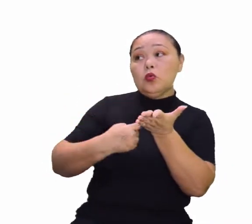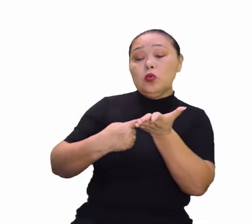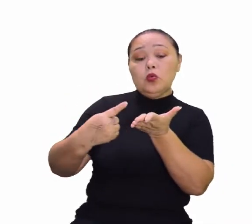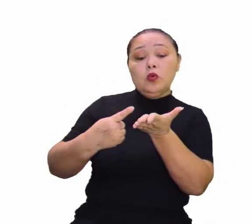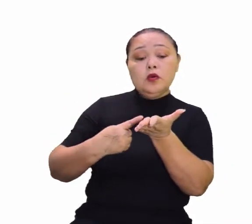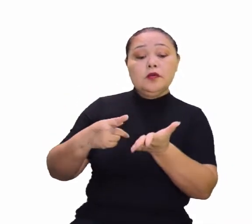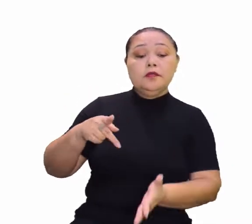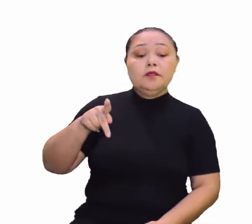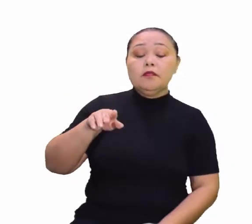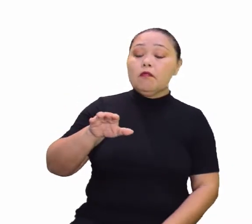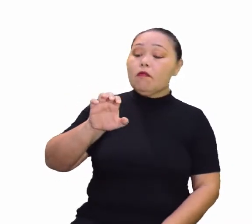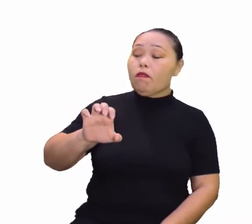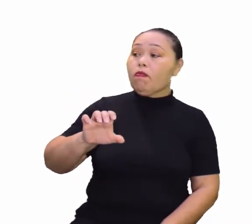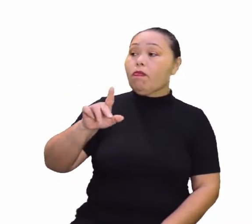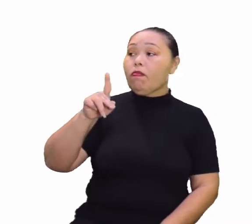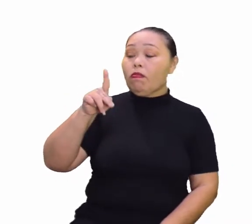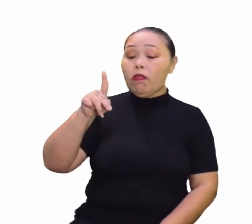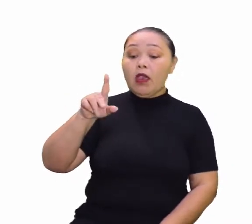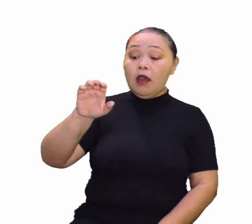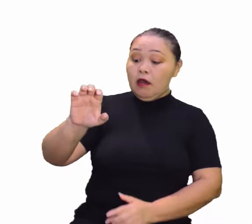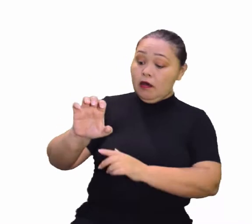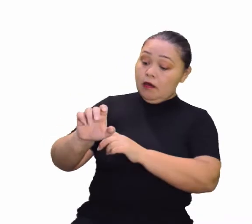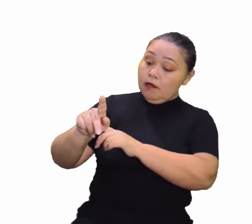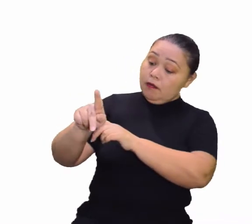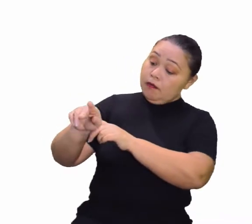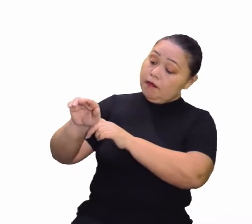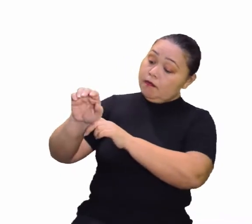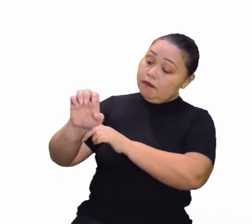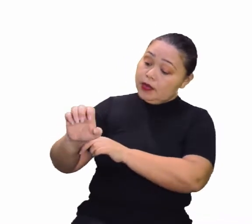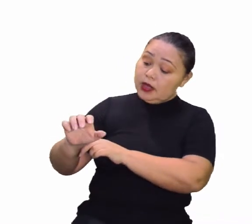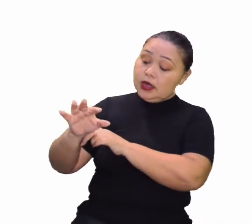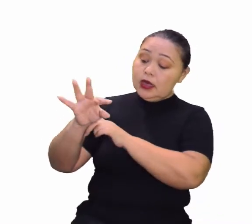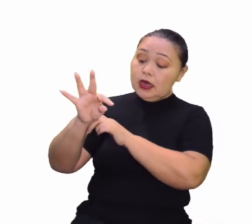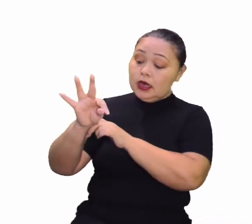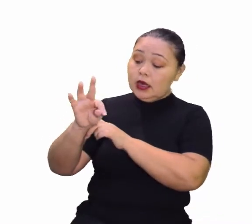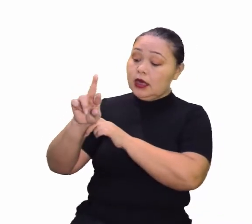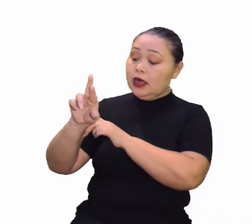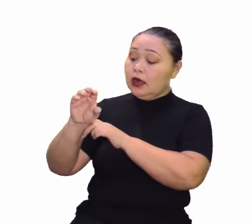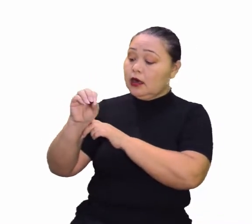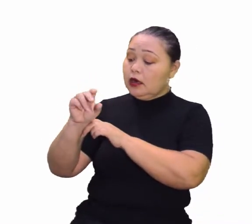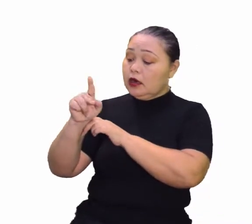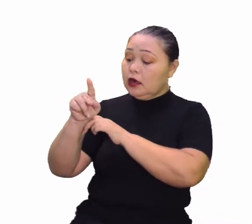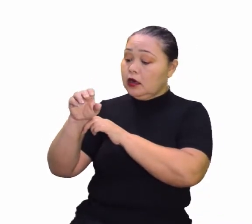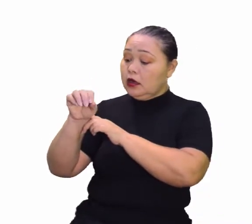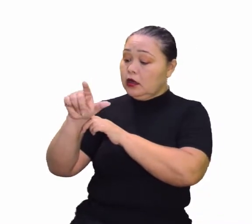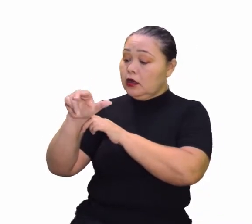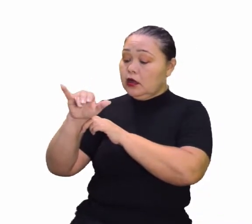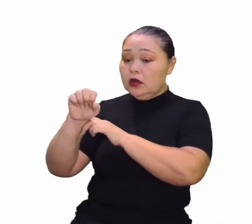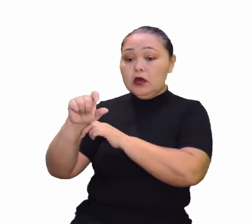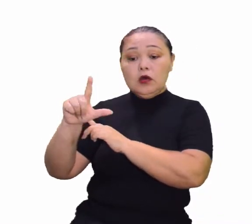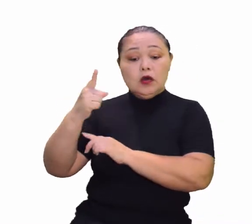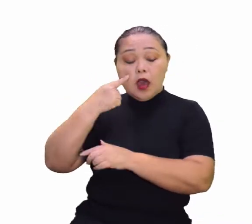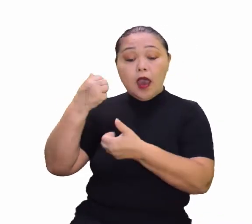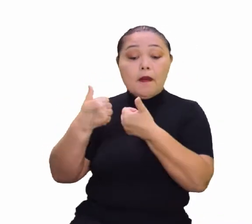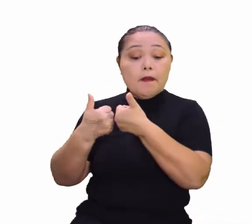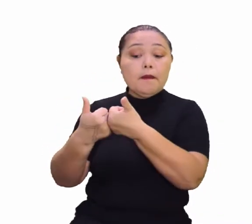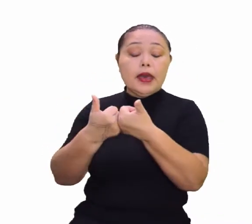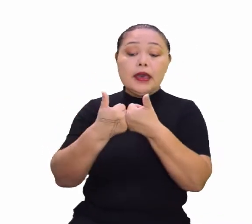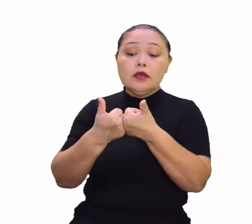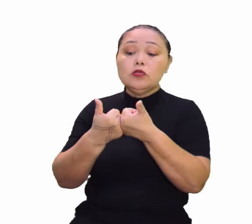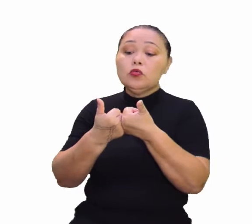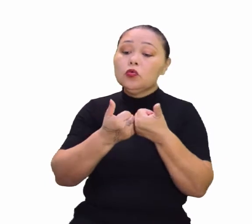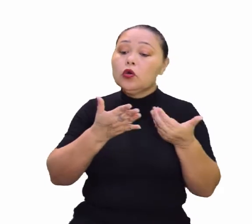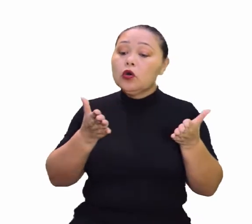Tratado de Petrópolis. Então, todo esse território era litigioso, mas dentro dessa região aqui, próxima ao rio